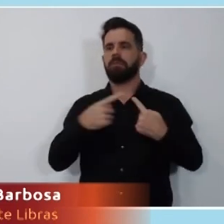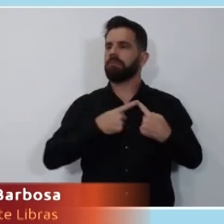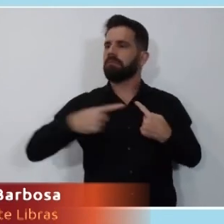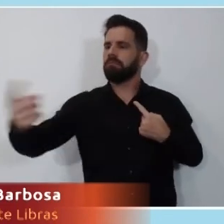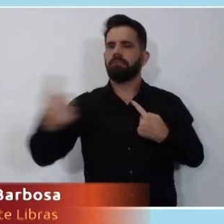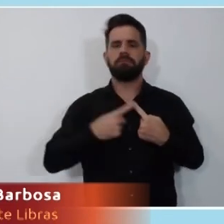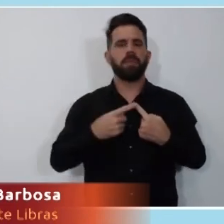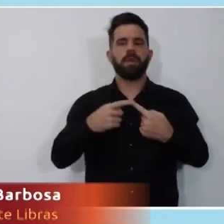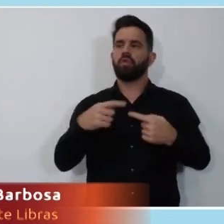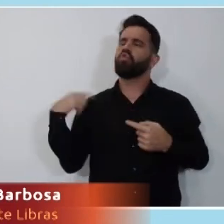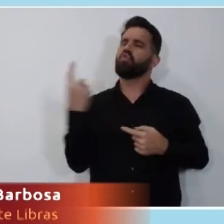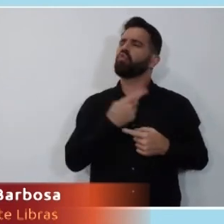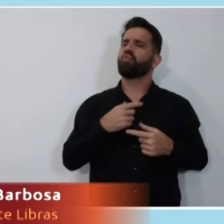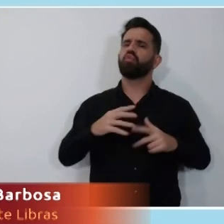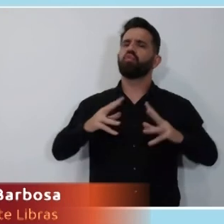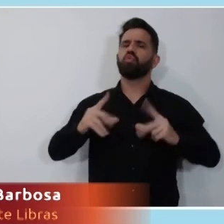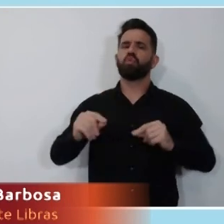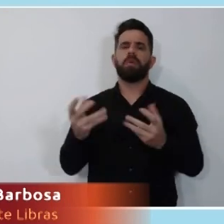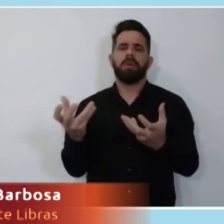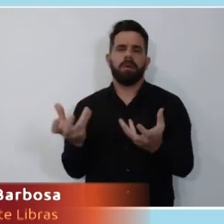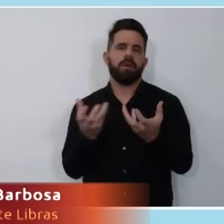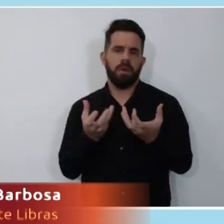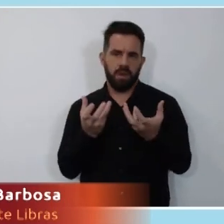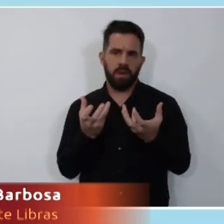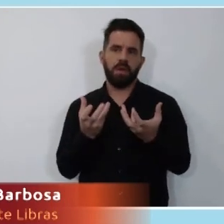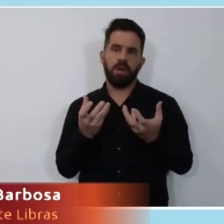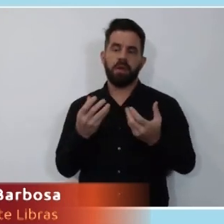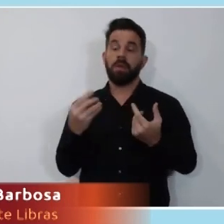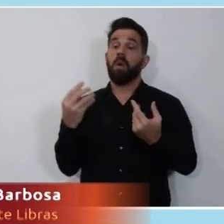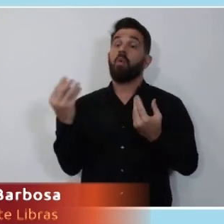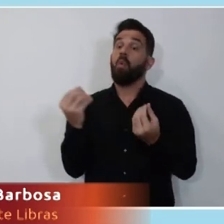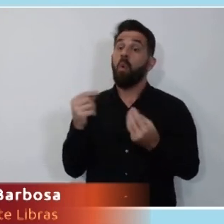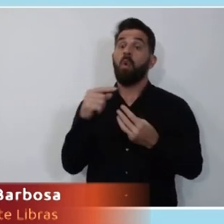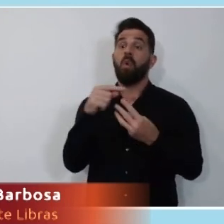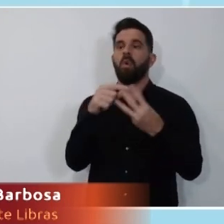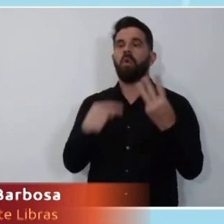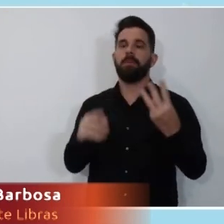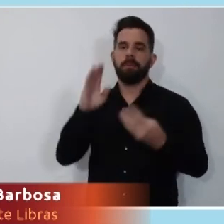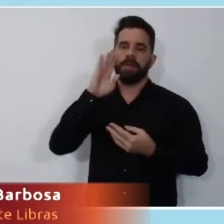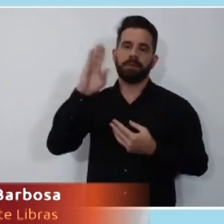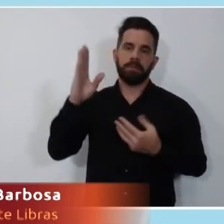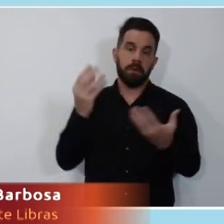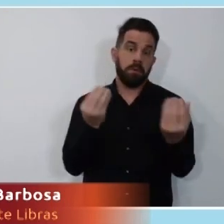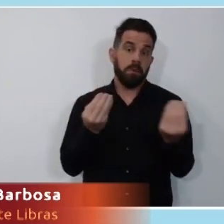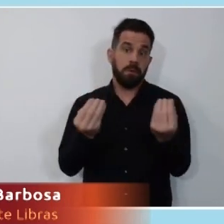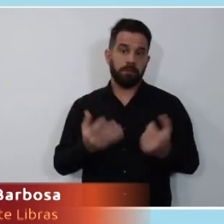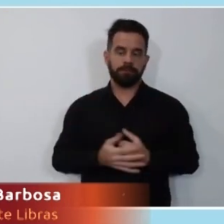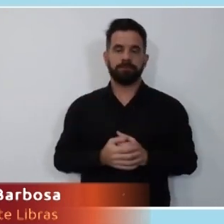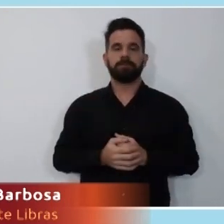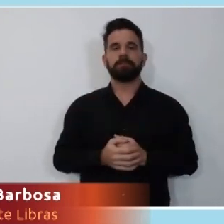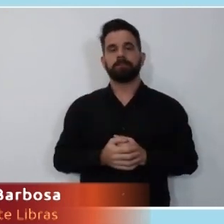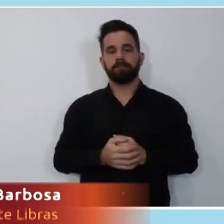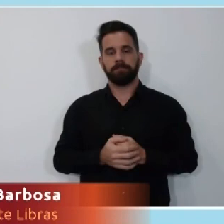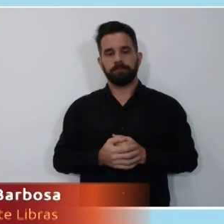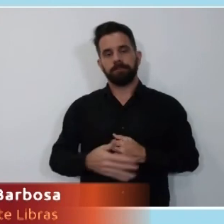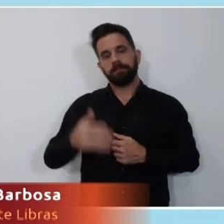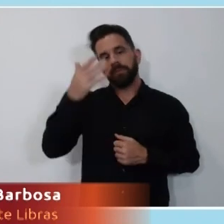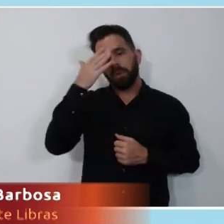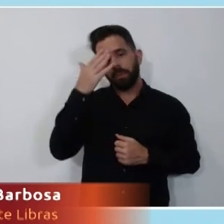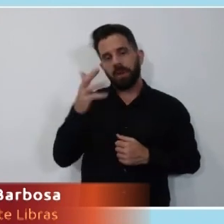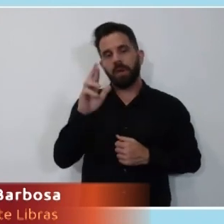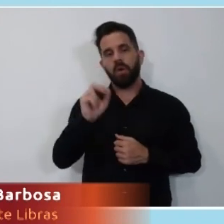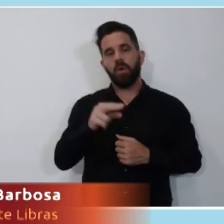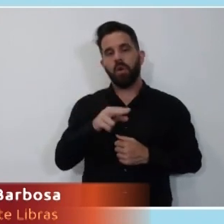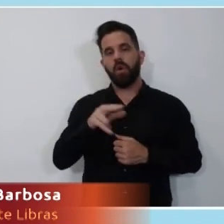trabalhar e ver as formas que vamos conseguir chegar a elas, né? Muito obrigada, professor Rony, muito obrigada, Marcos,